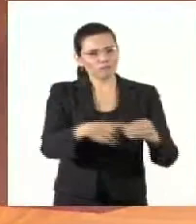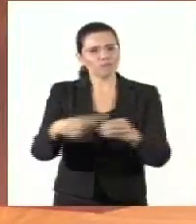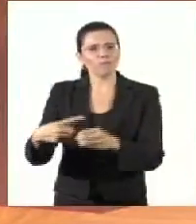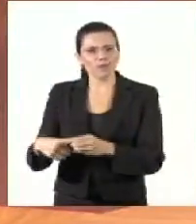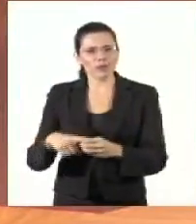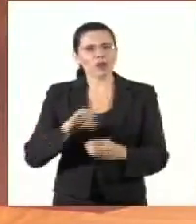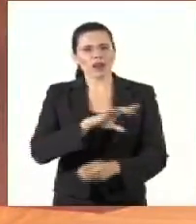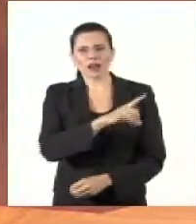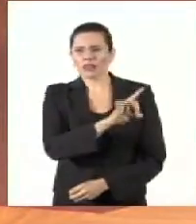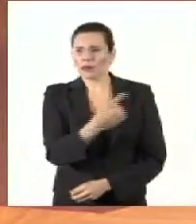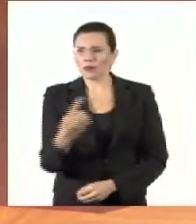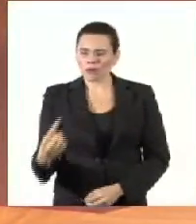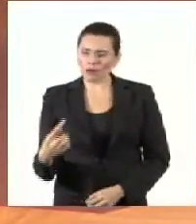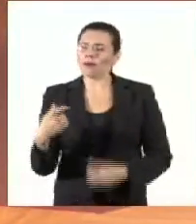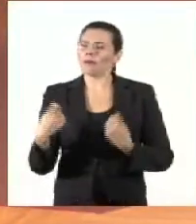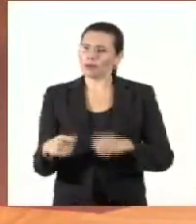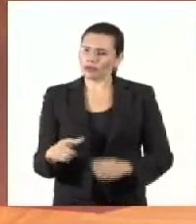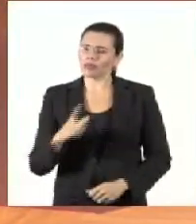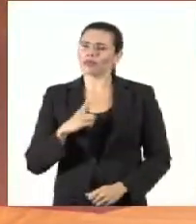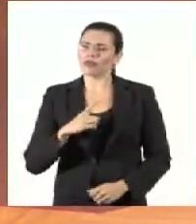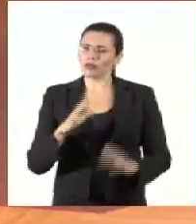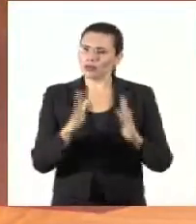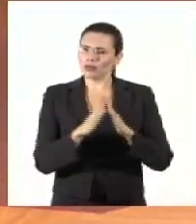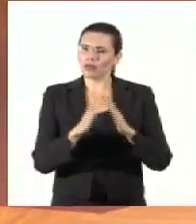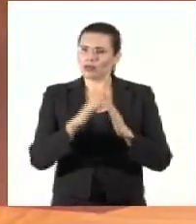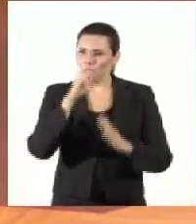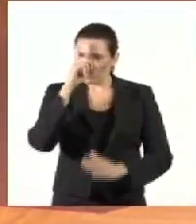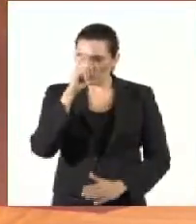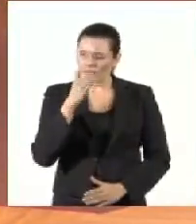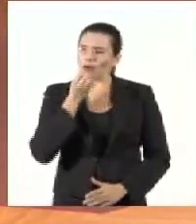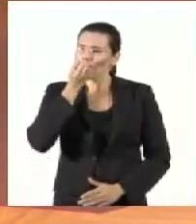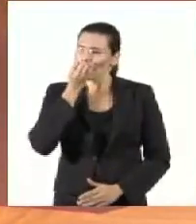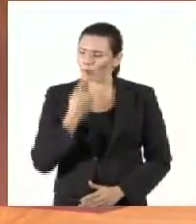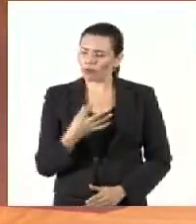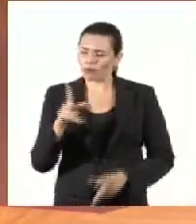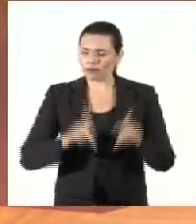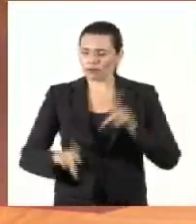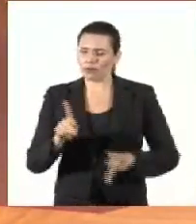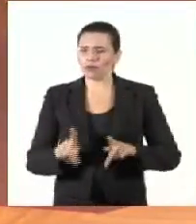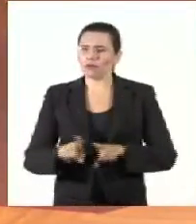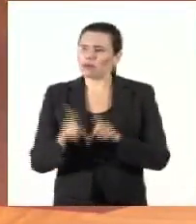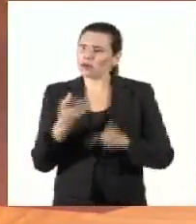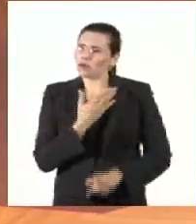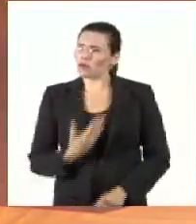seria o bom e o melhor para o povo. Mas o governo não ajuda, realmente fica difícil de manter. Muito obrigada.